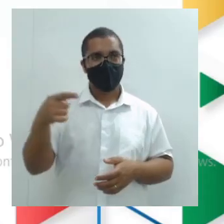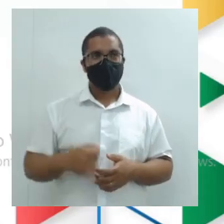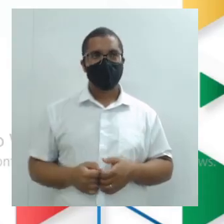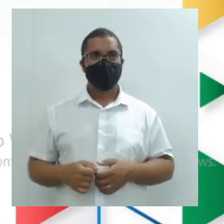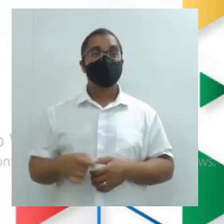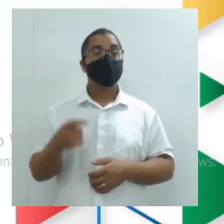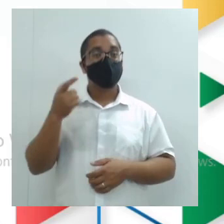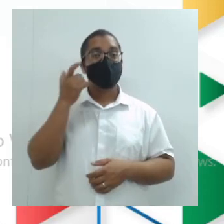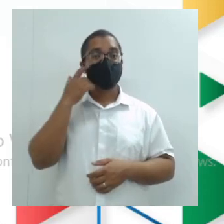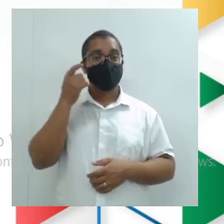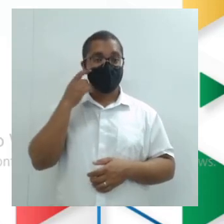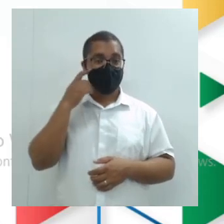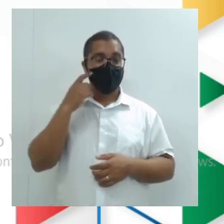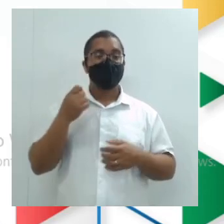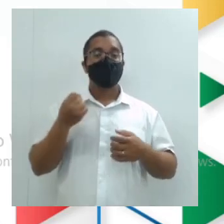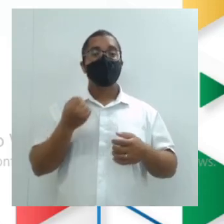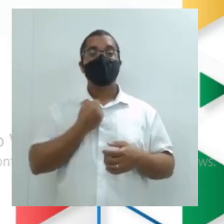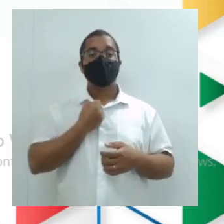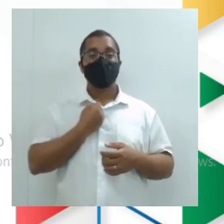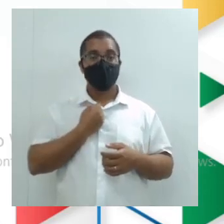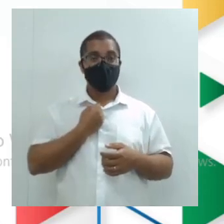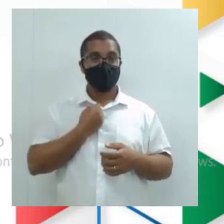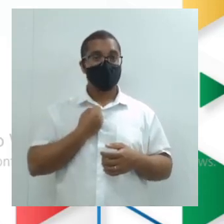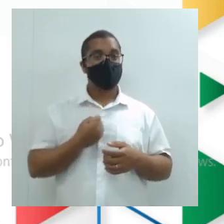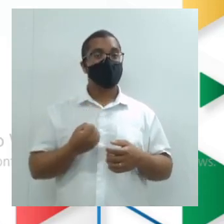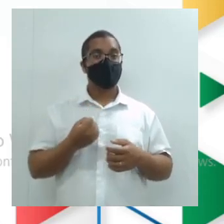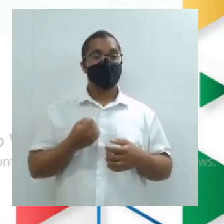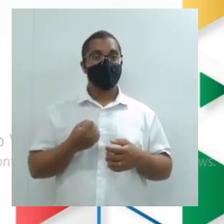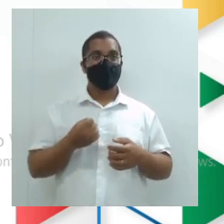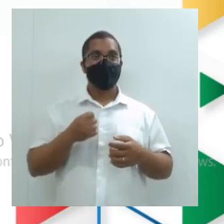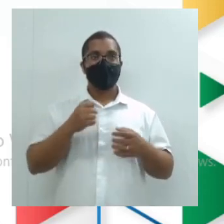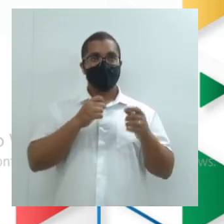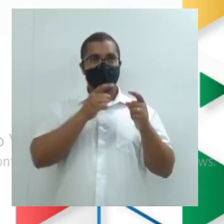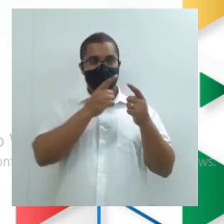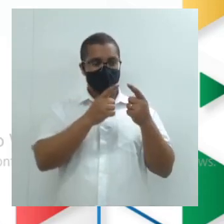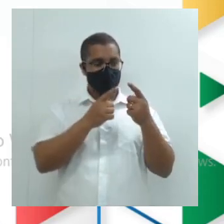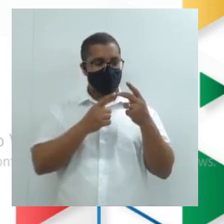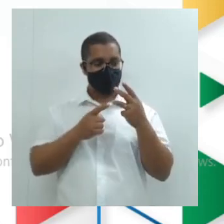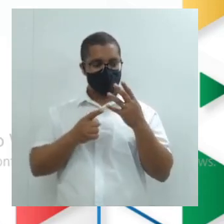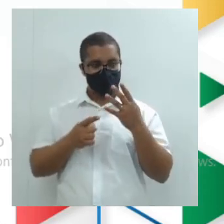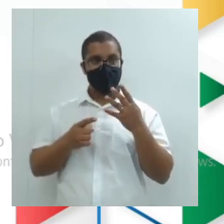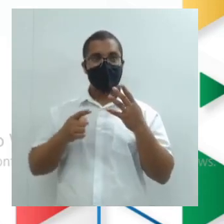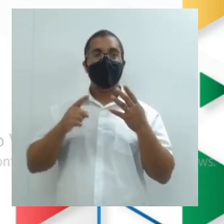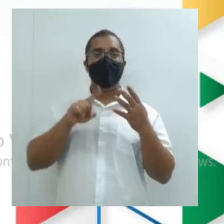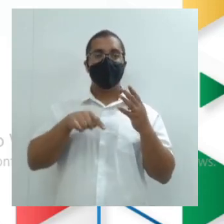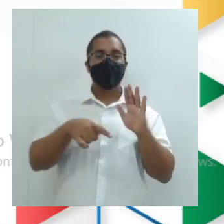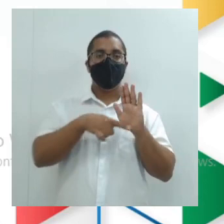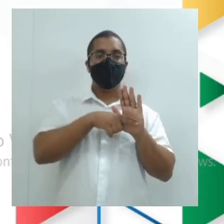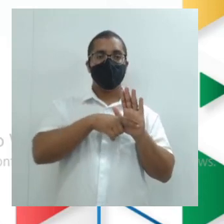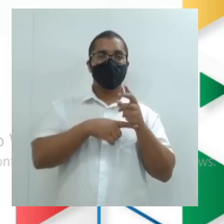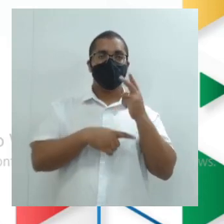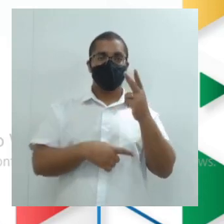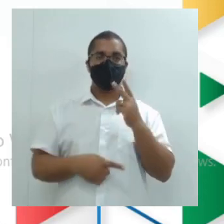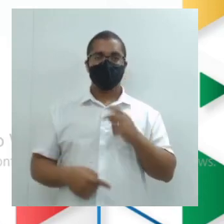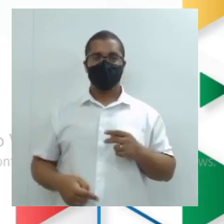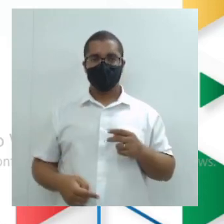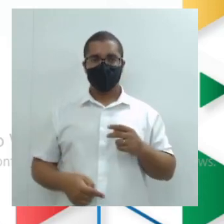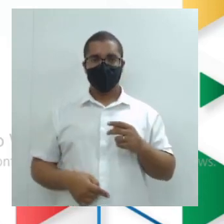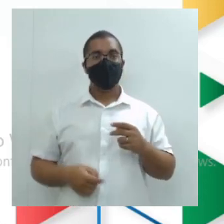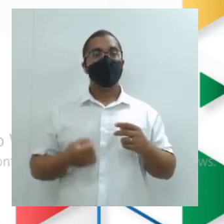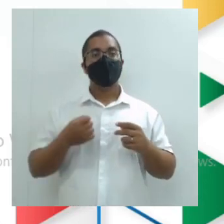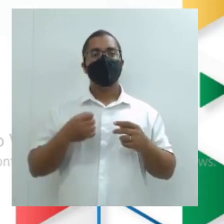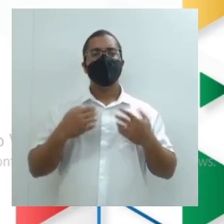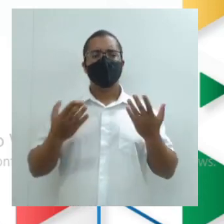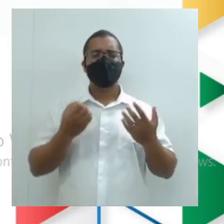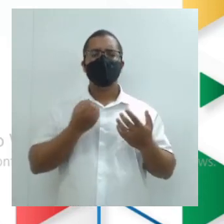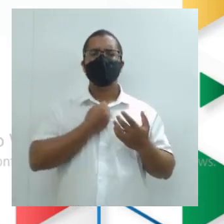O menor de 3 números consecutivos é menos 2. O menor de 3 números consecutivos. O